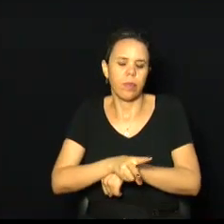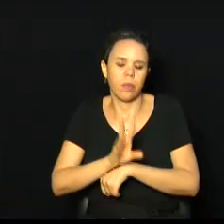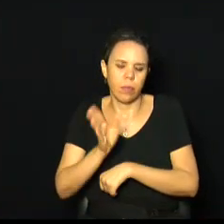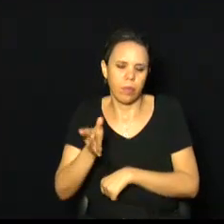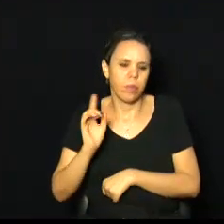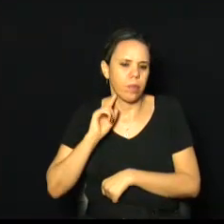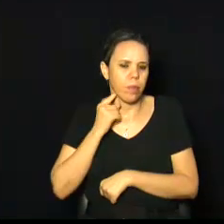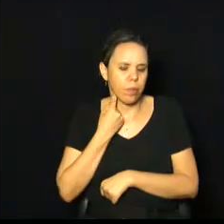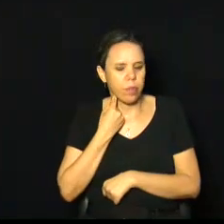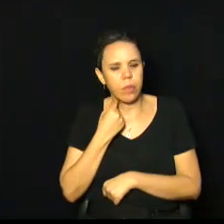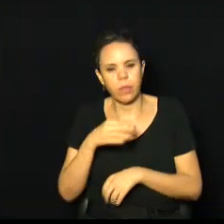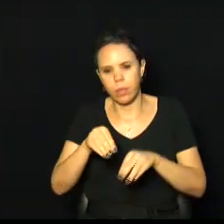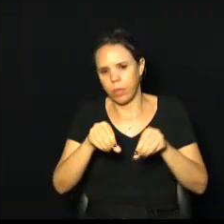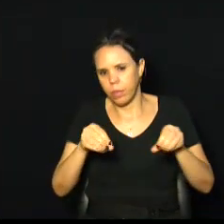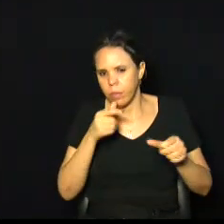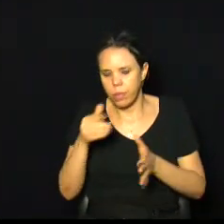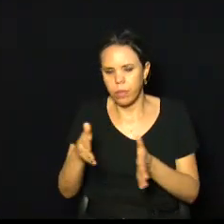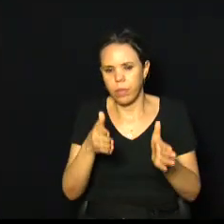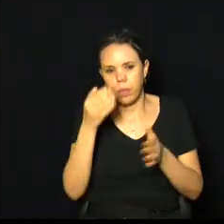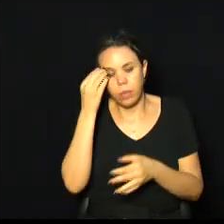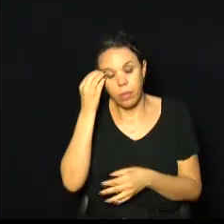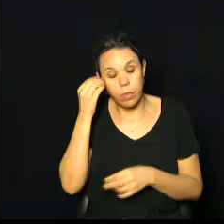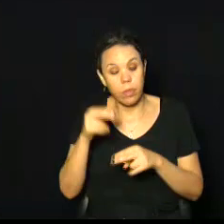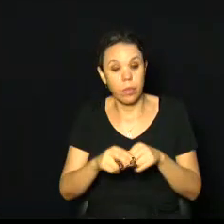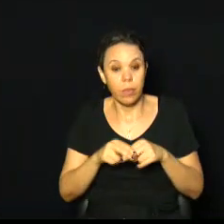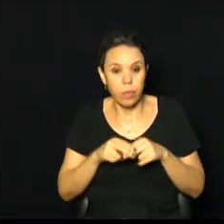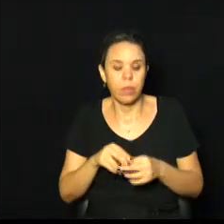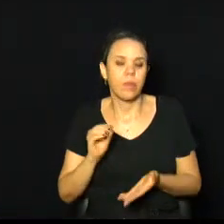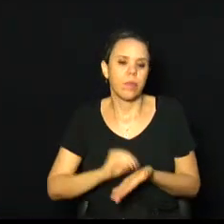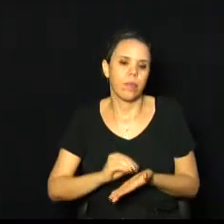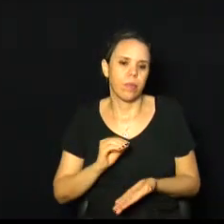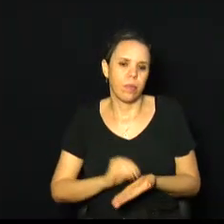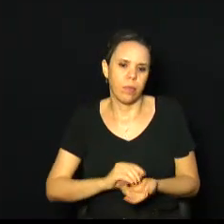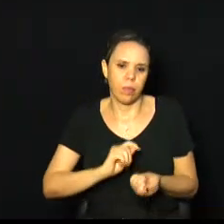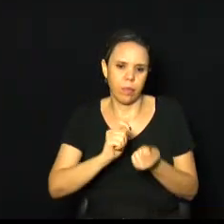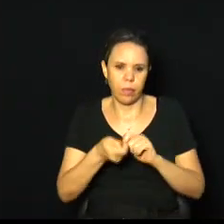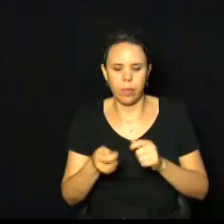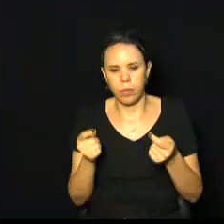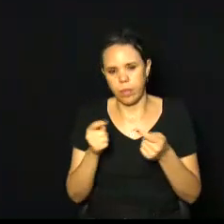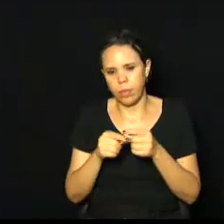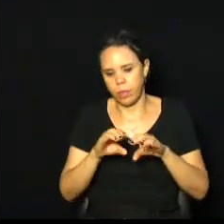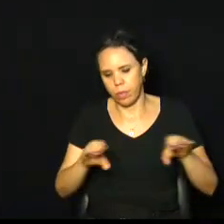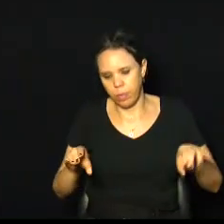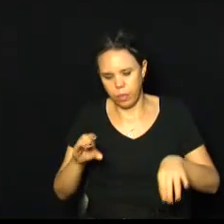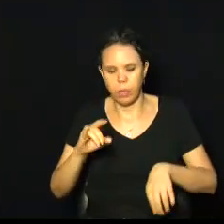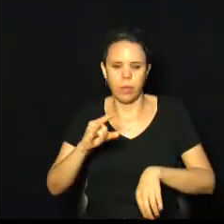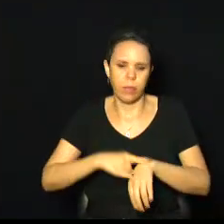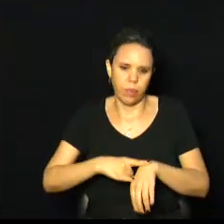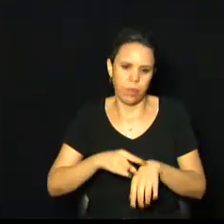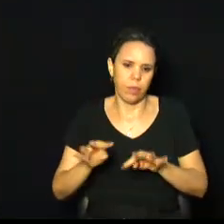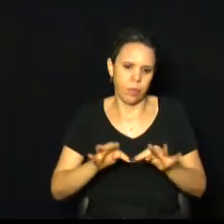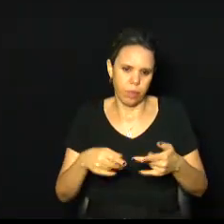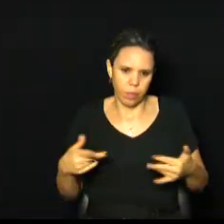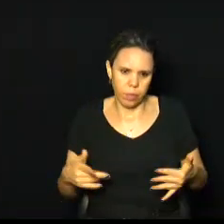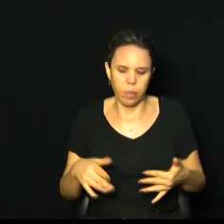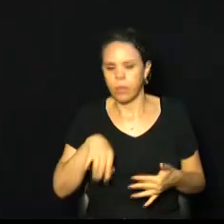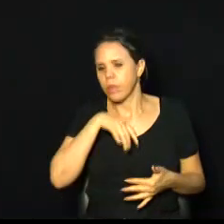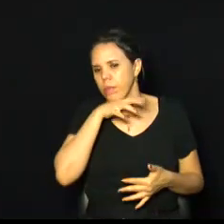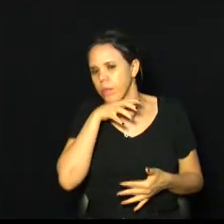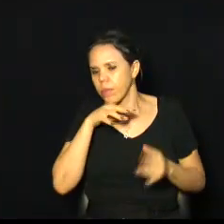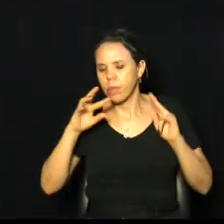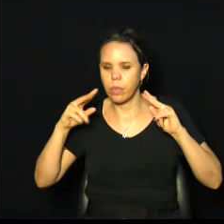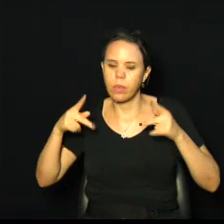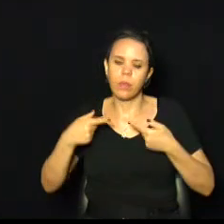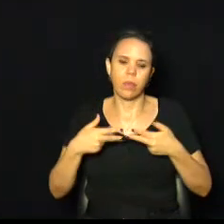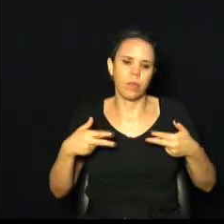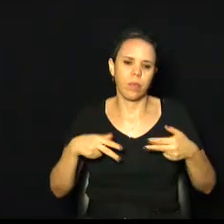dos solos e dos rios por falta de adequação do esgoto, animais e seres